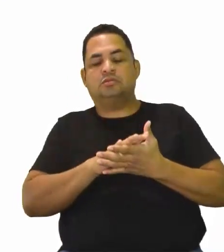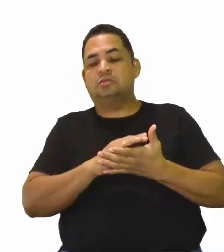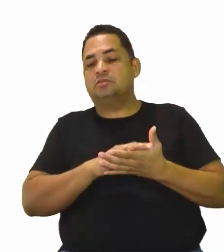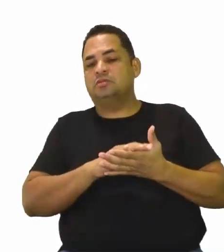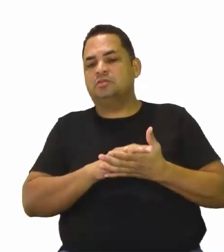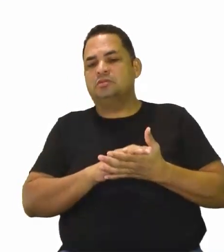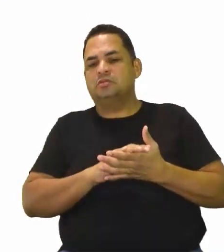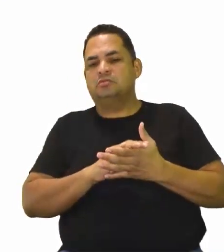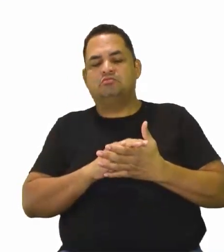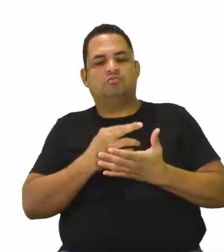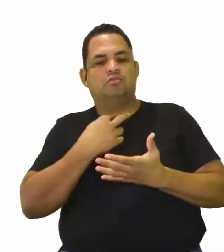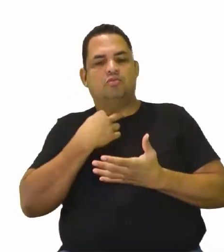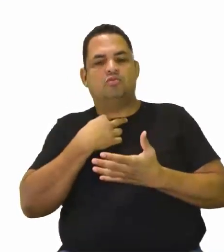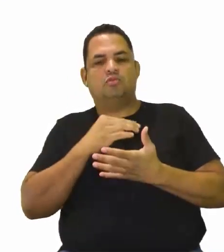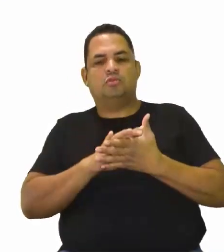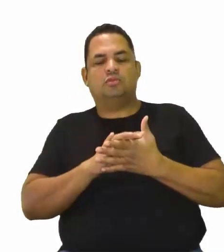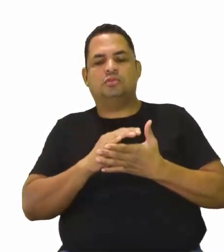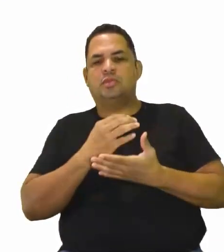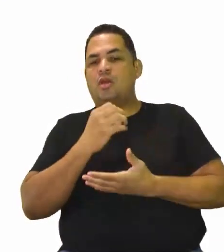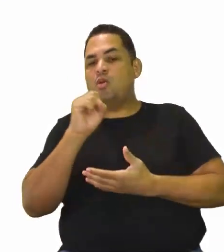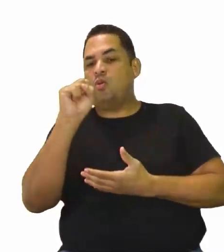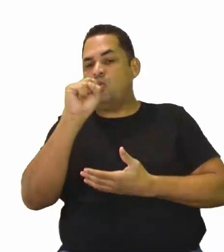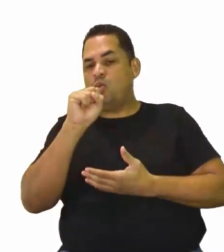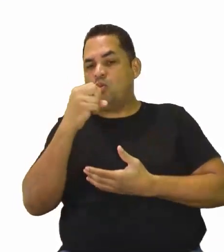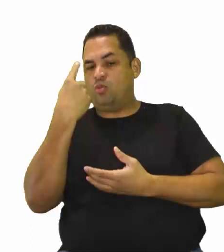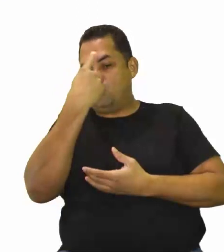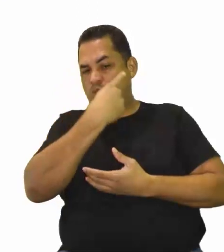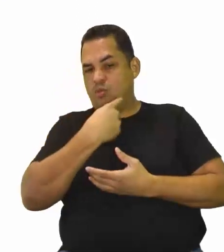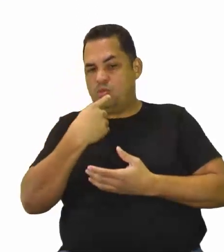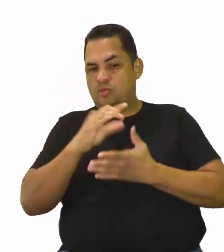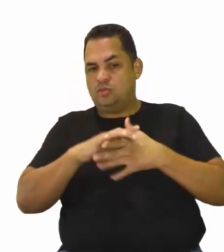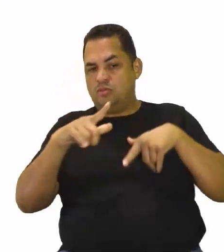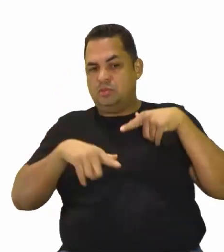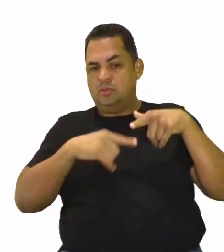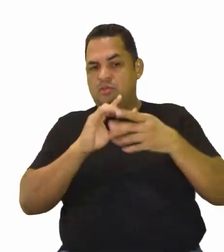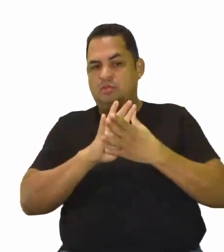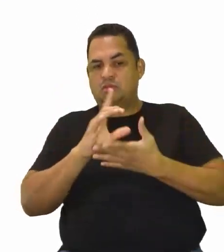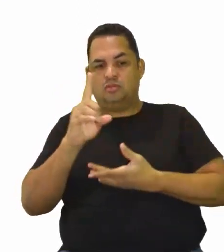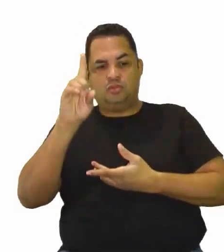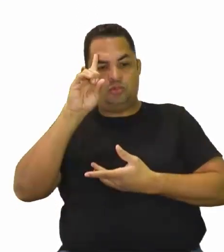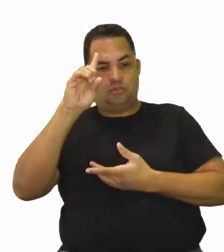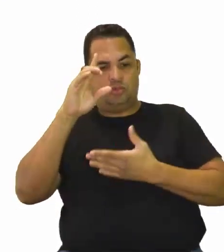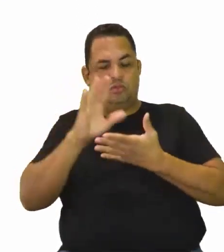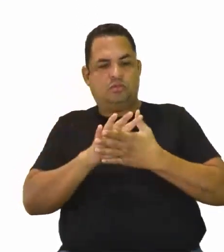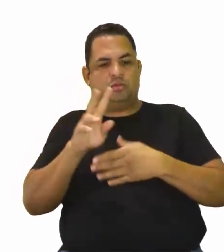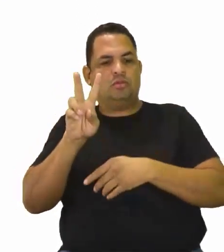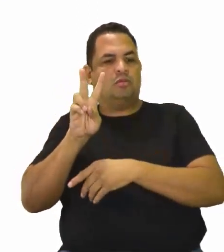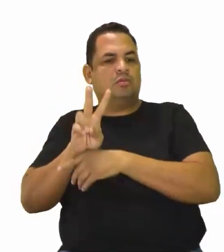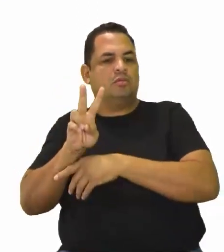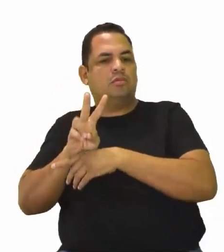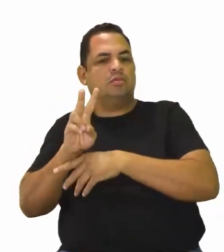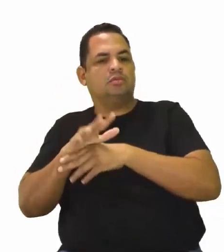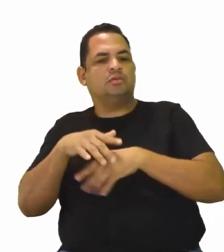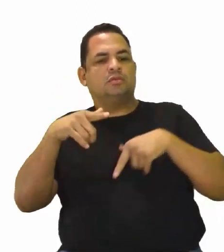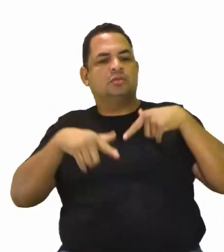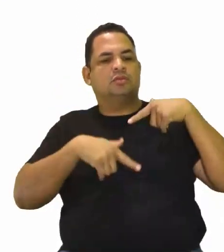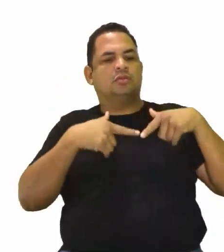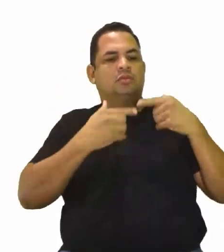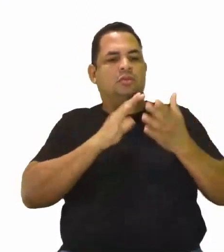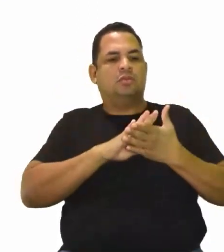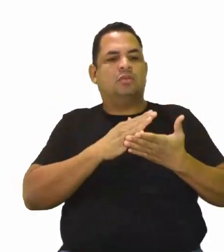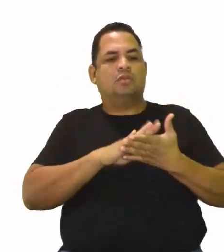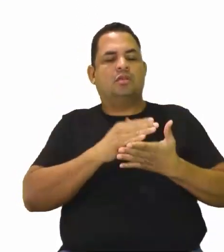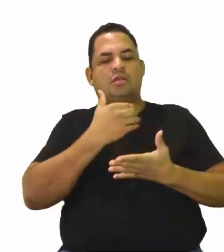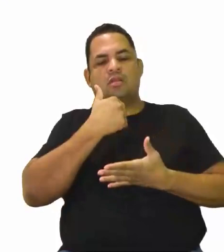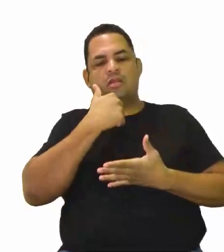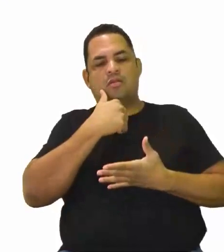diária não podia ultrapassar 8 horas, proteção do trabalhador, do trabalho da mulher e do menor e estabilidade